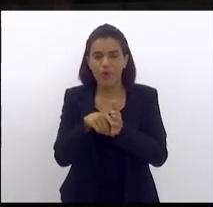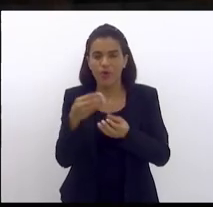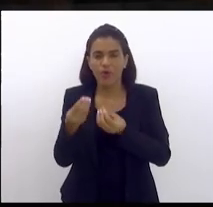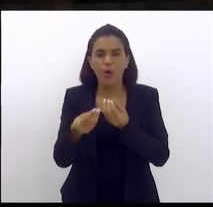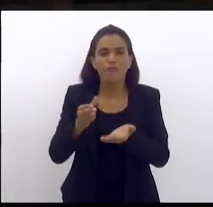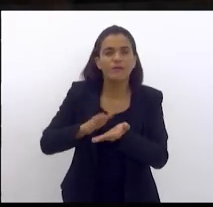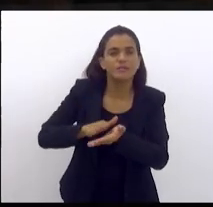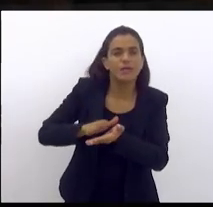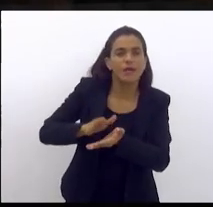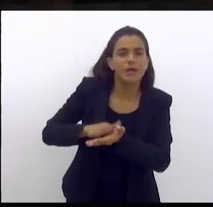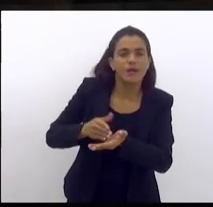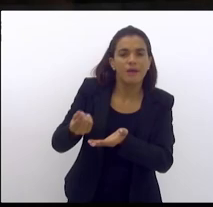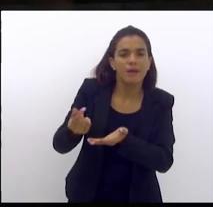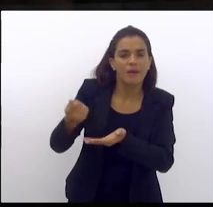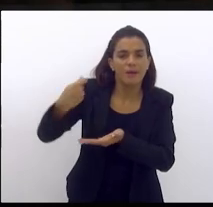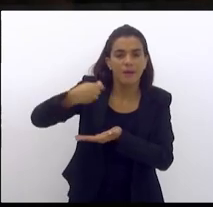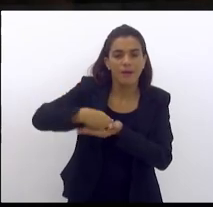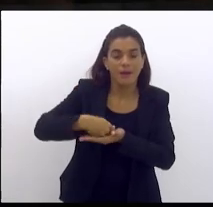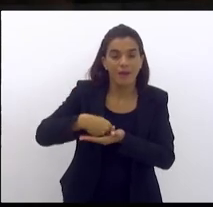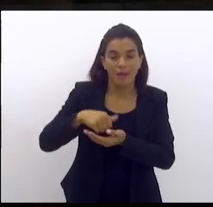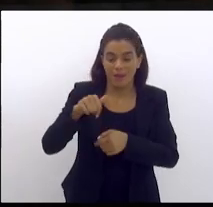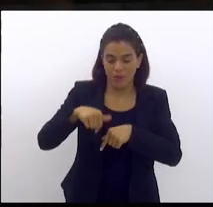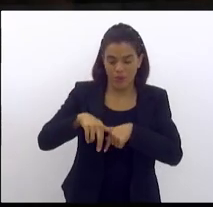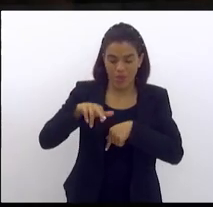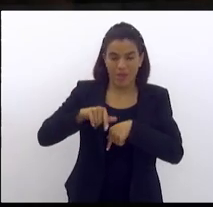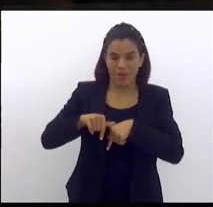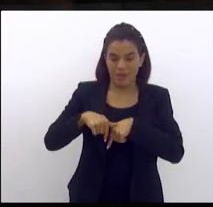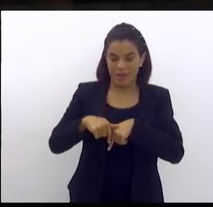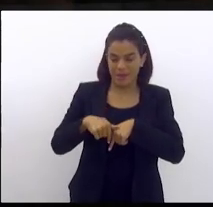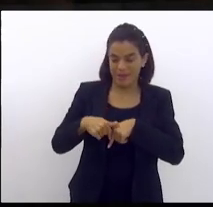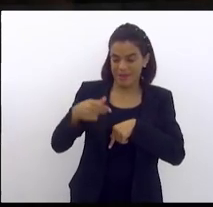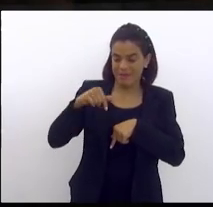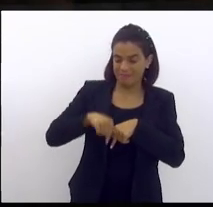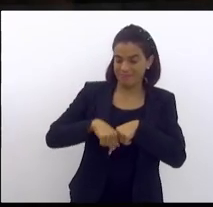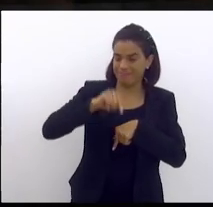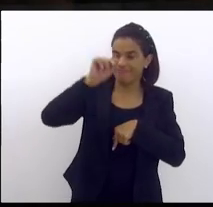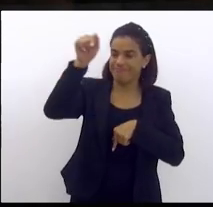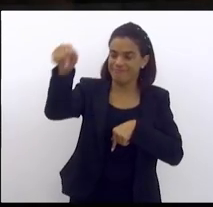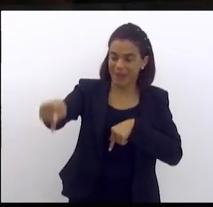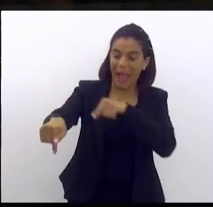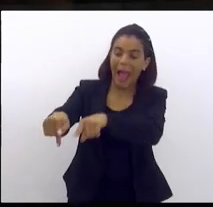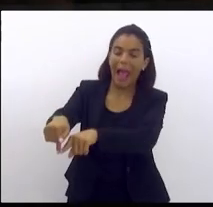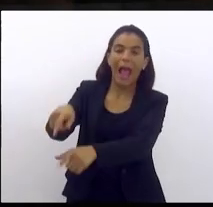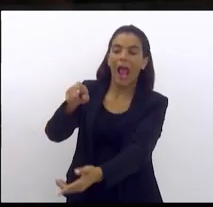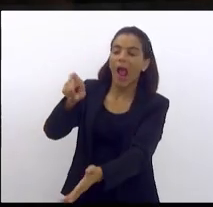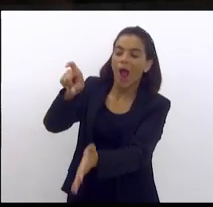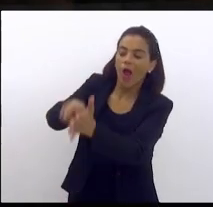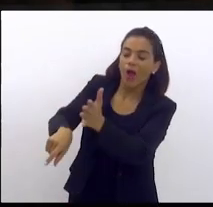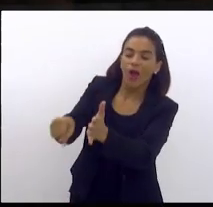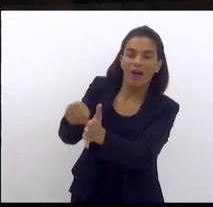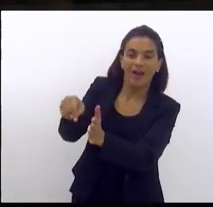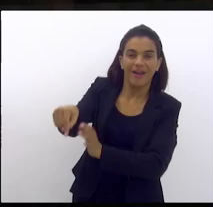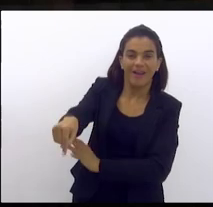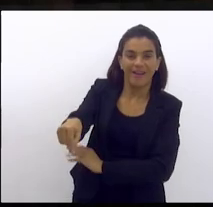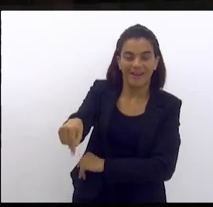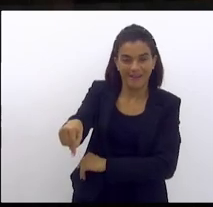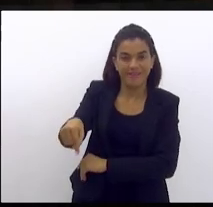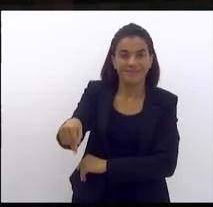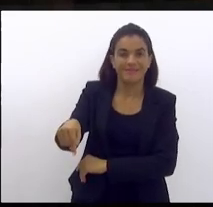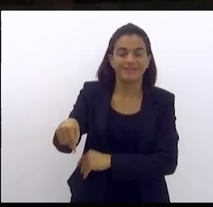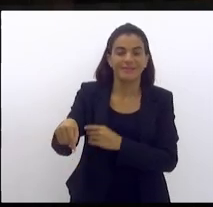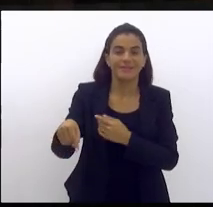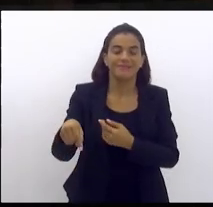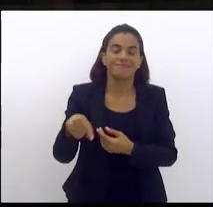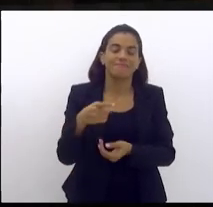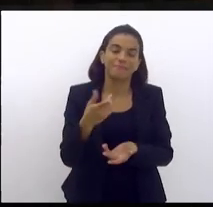cobrado no destino e com isso vai perder razão de